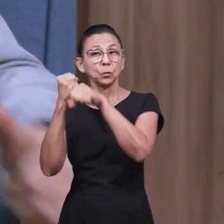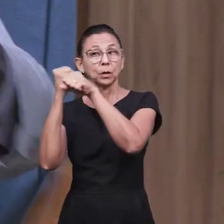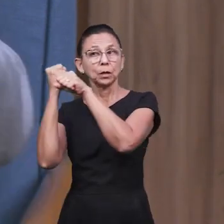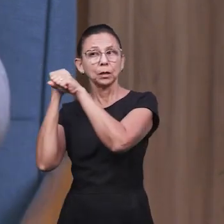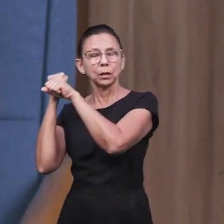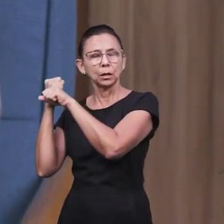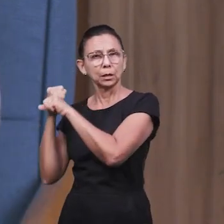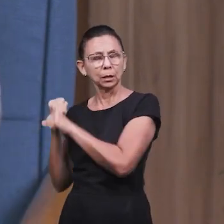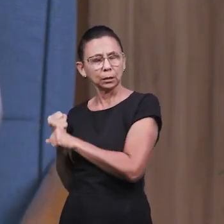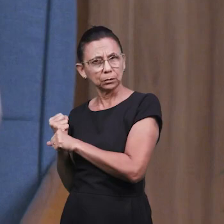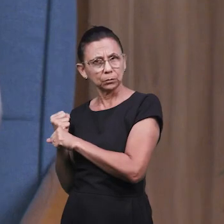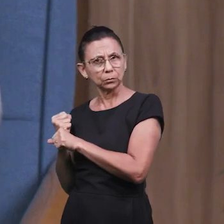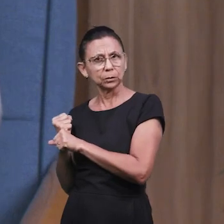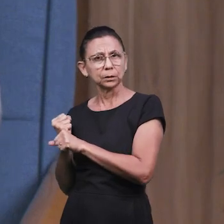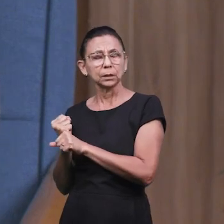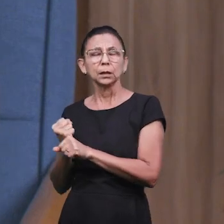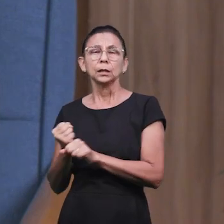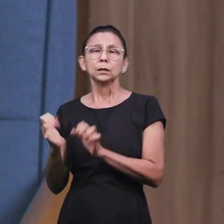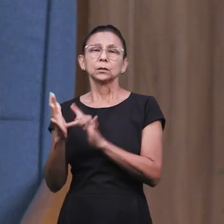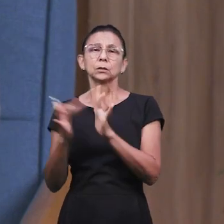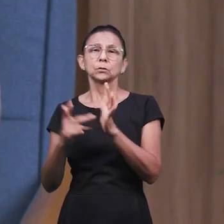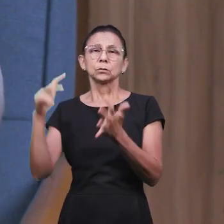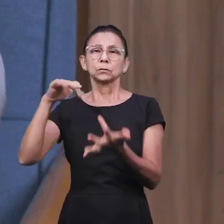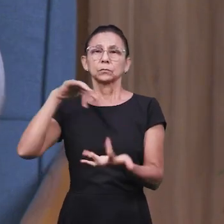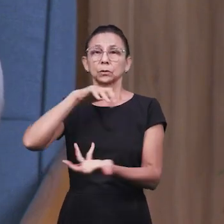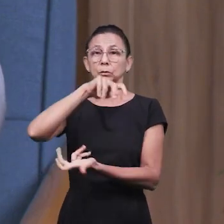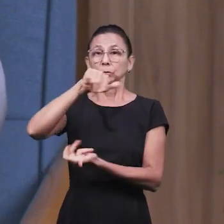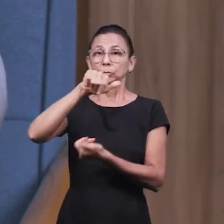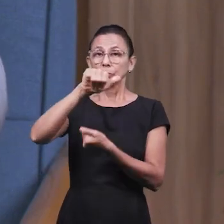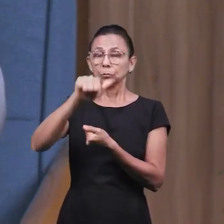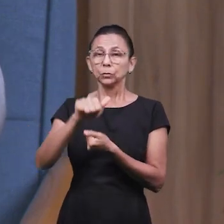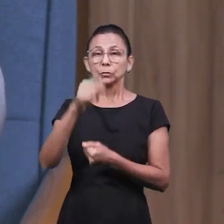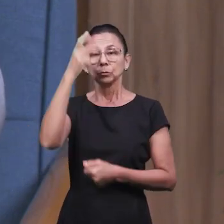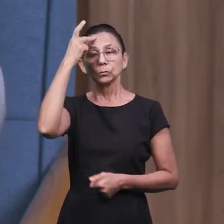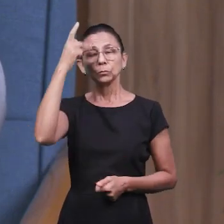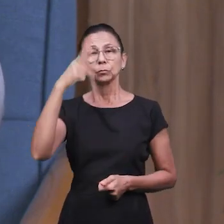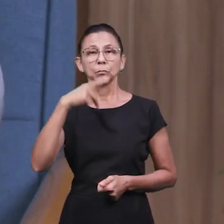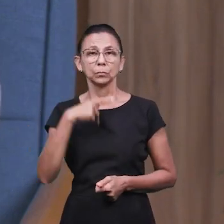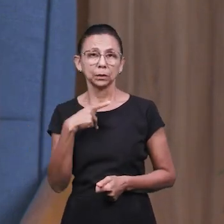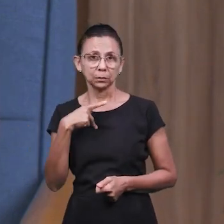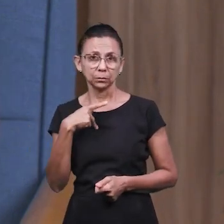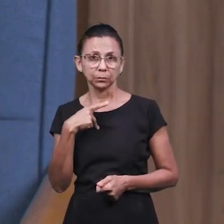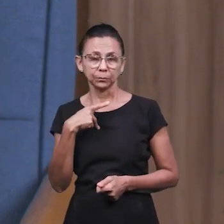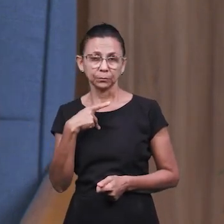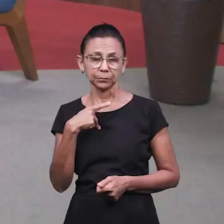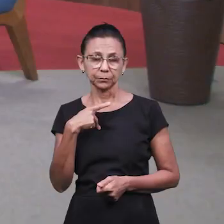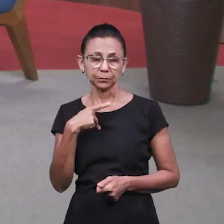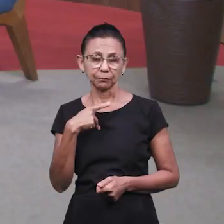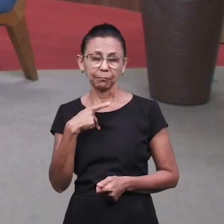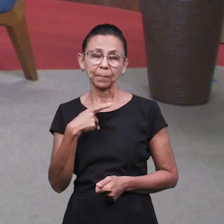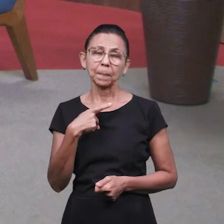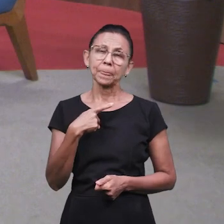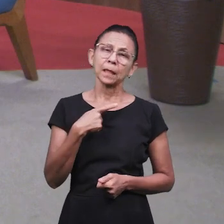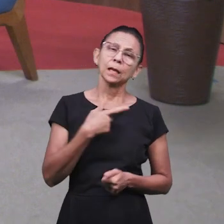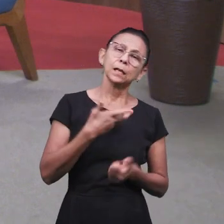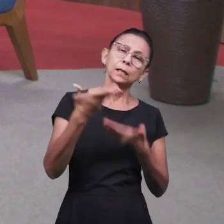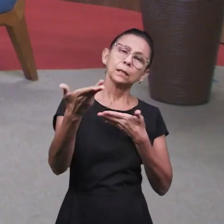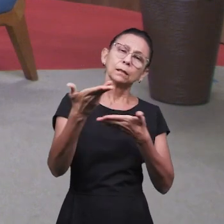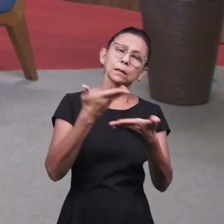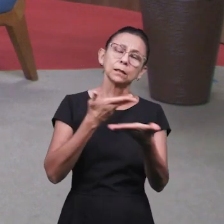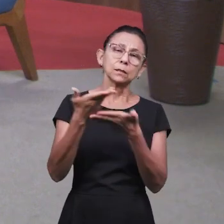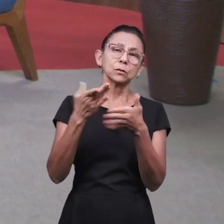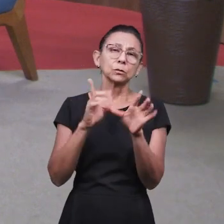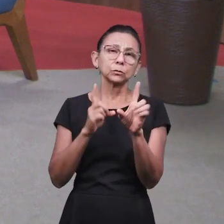e interagiu com aqueles que se tornariam os primeiros membros de sua igreja. E dentre os